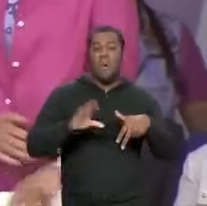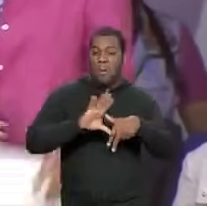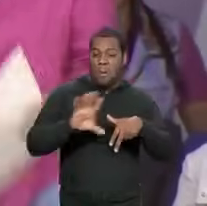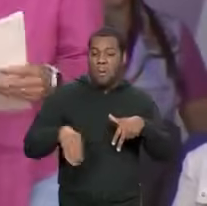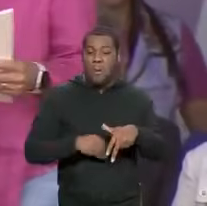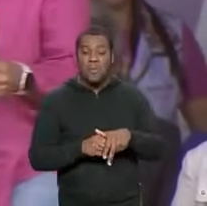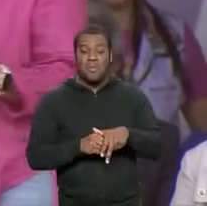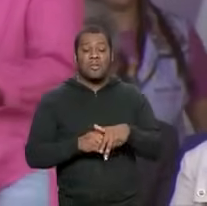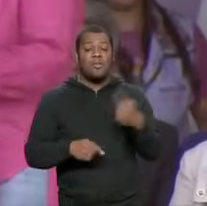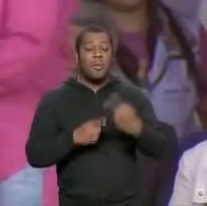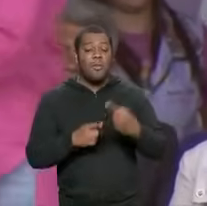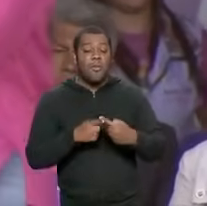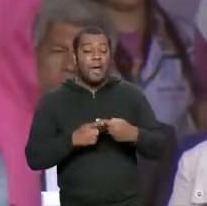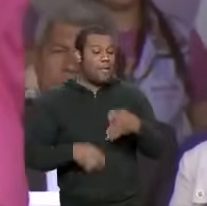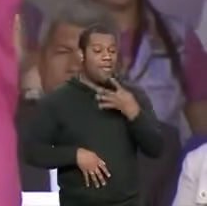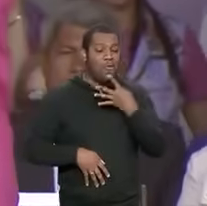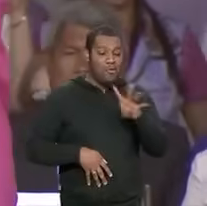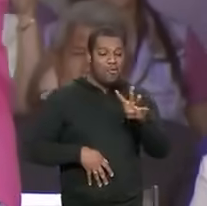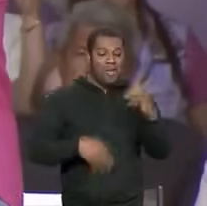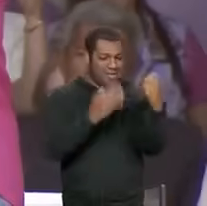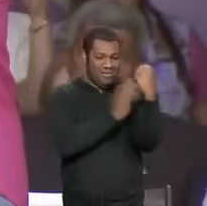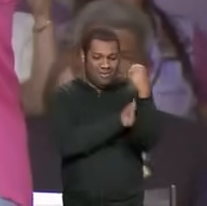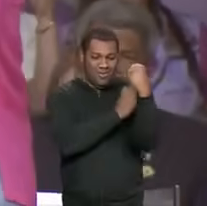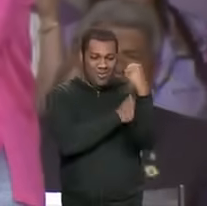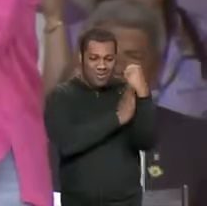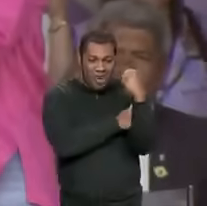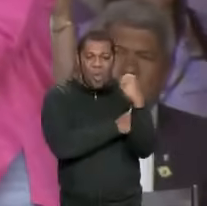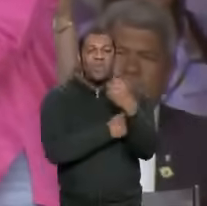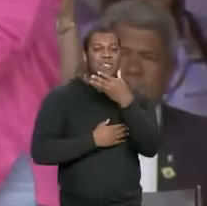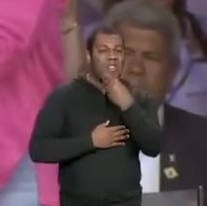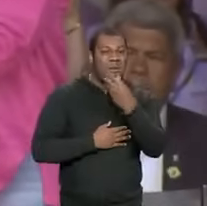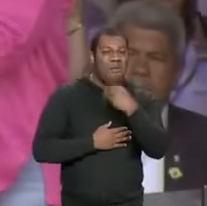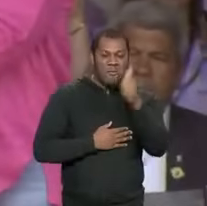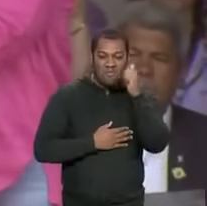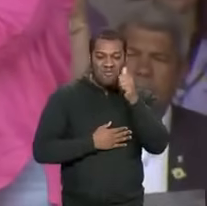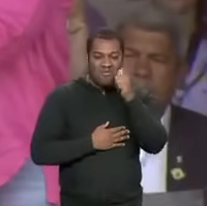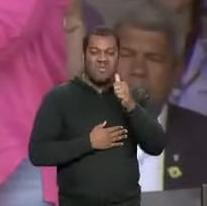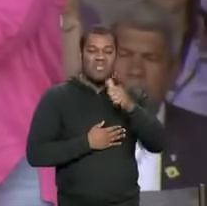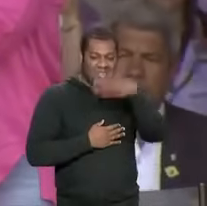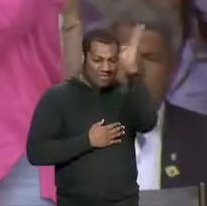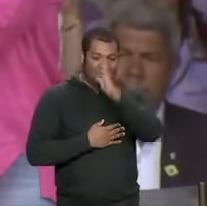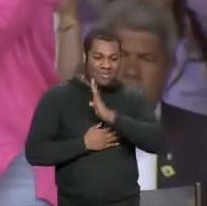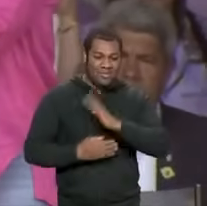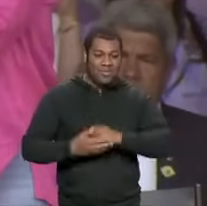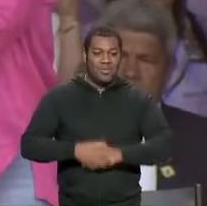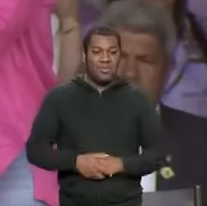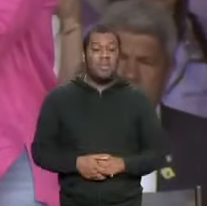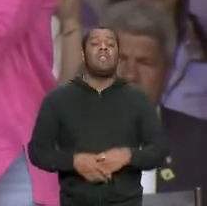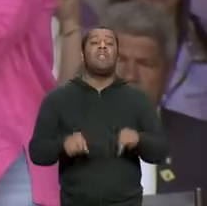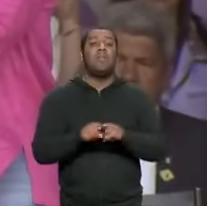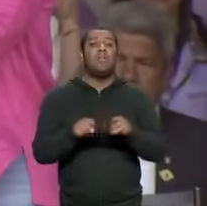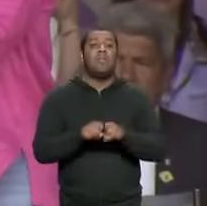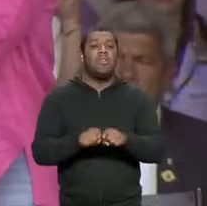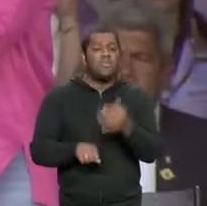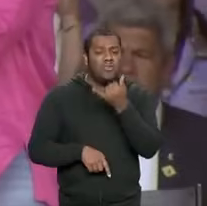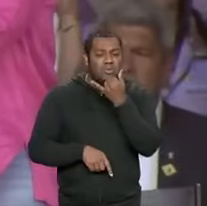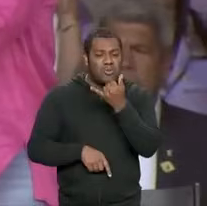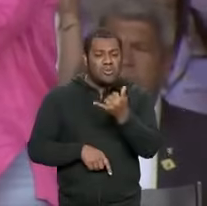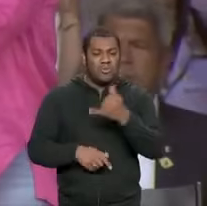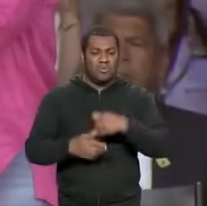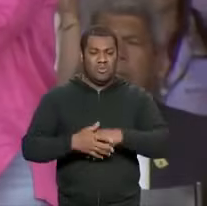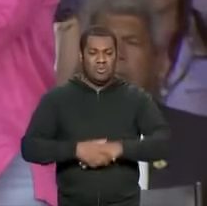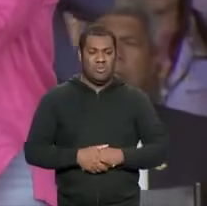desse país eu outra desculpa que eu quero pedir é que eu tenho um